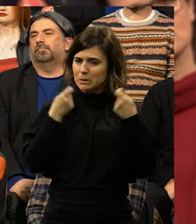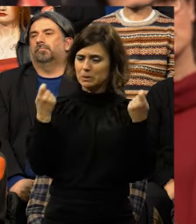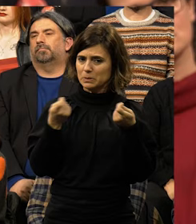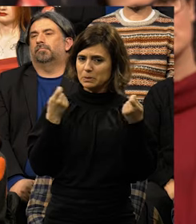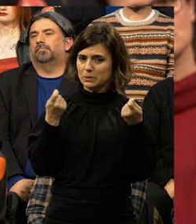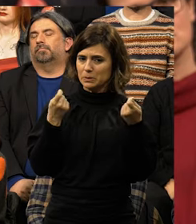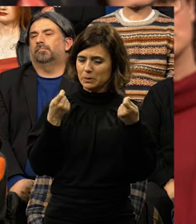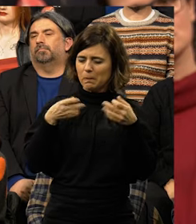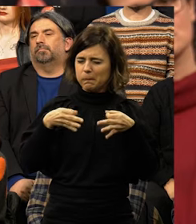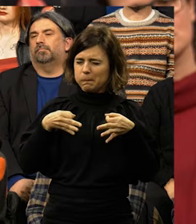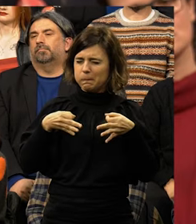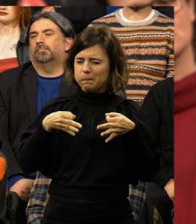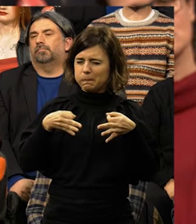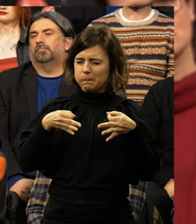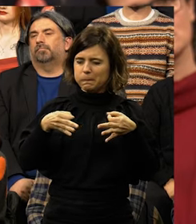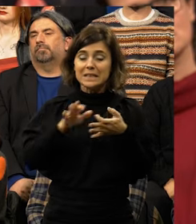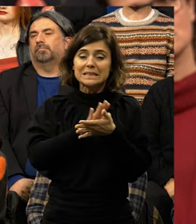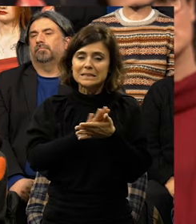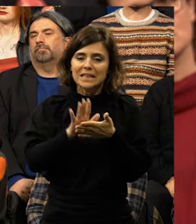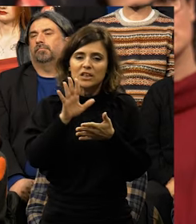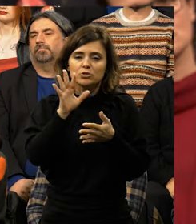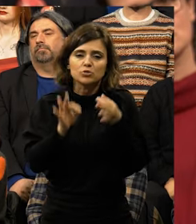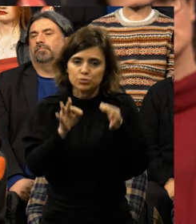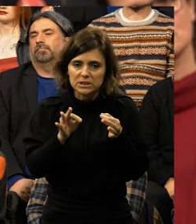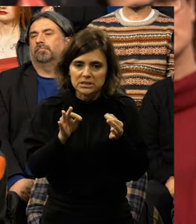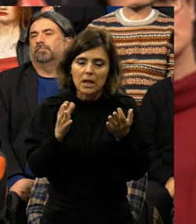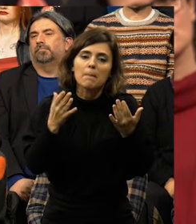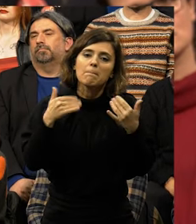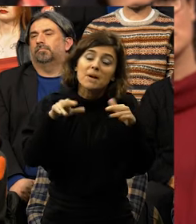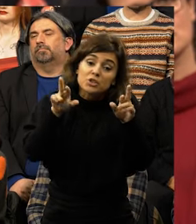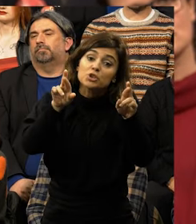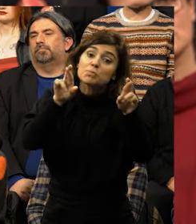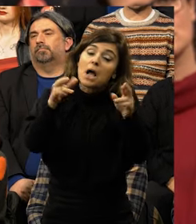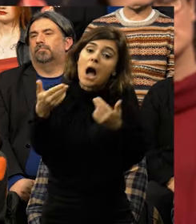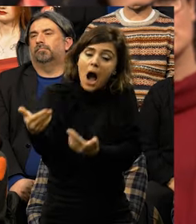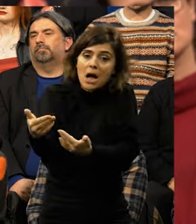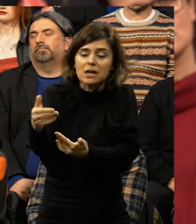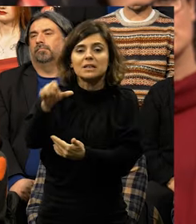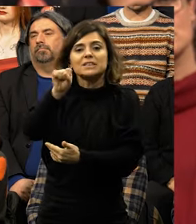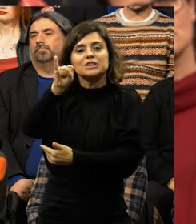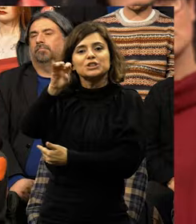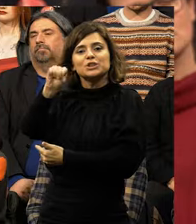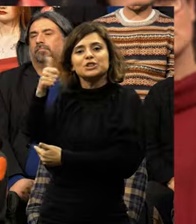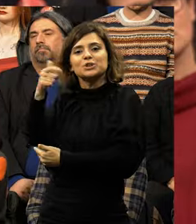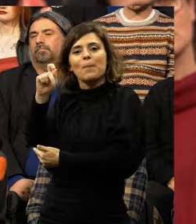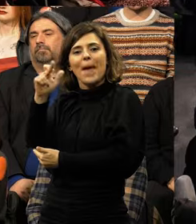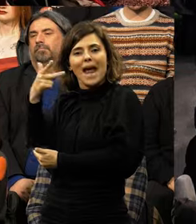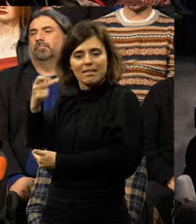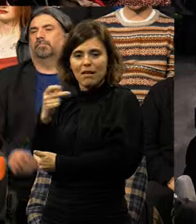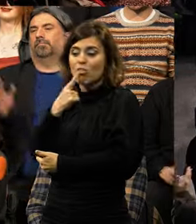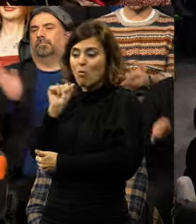sem que a justiça seja feita mas pelo menos a esperança foi reconhecida gisberta o teu nome é